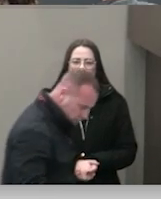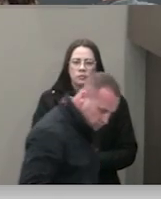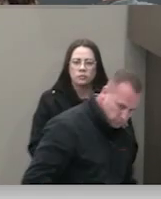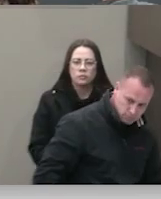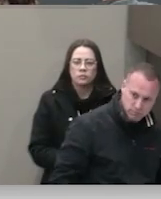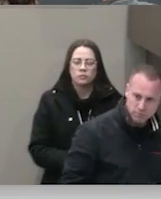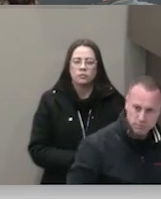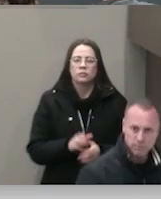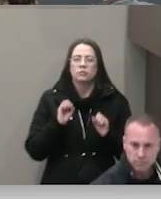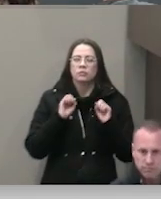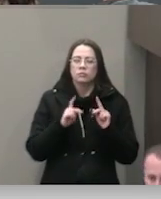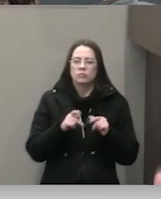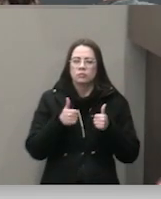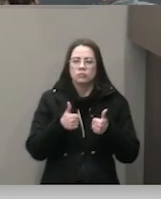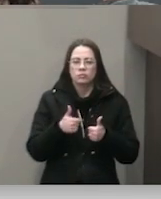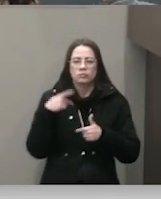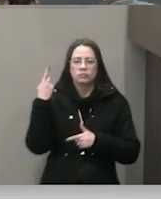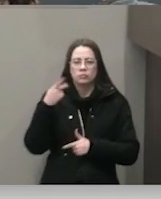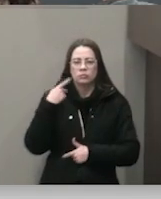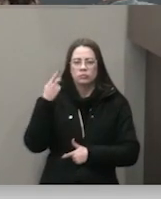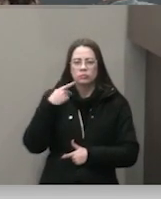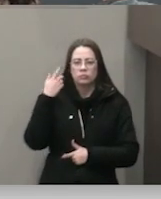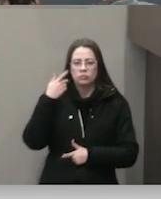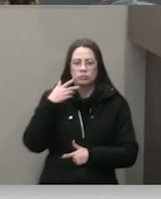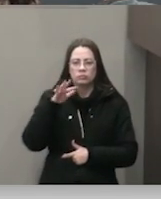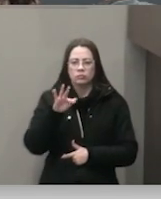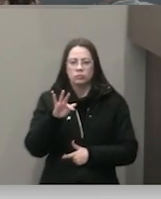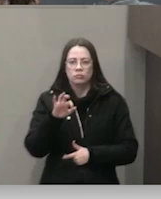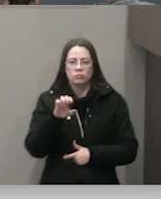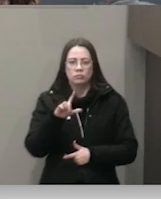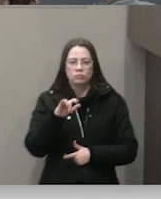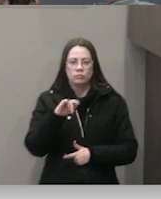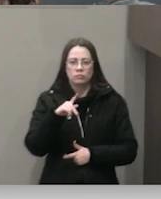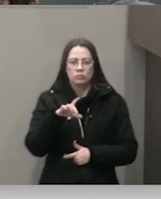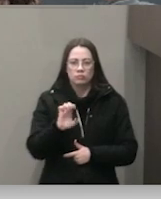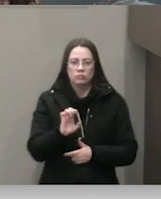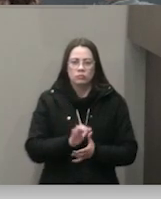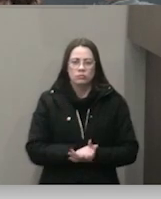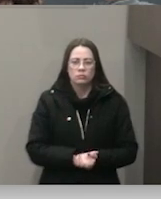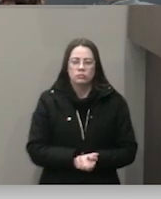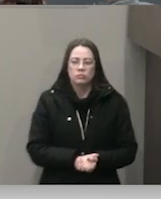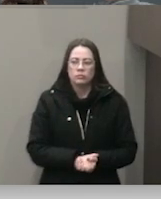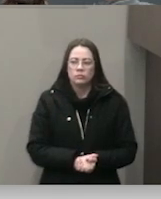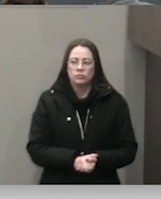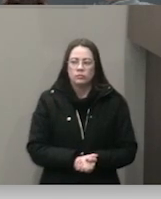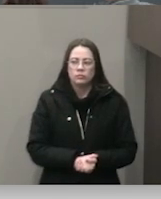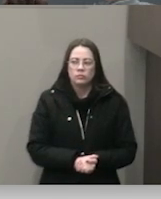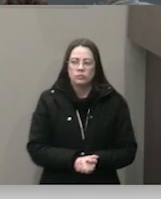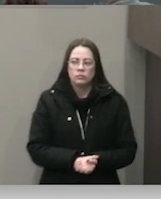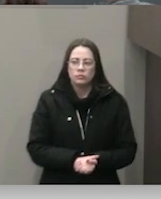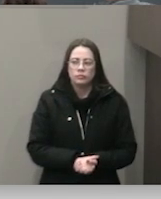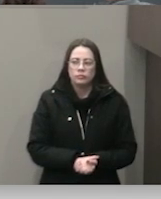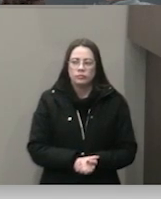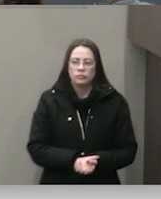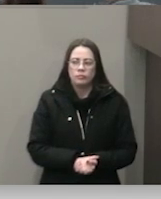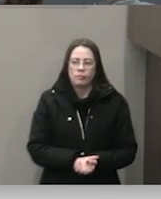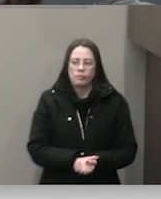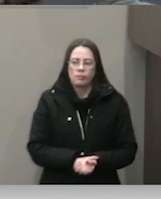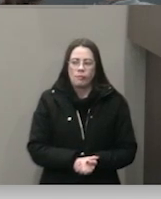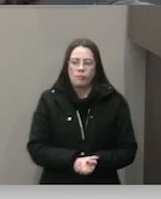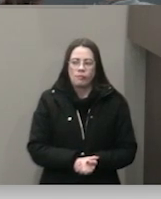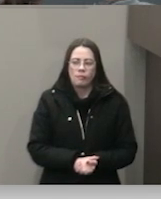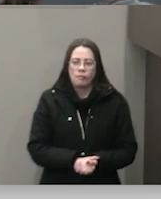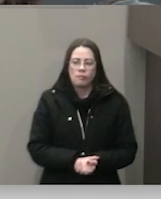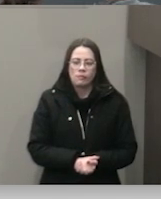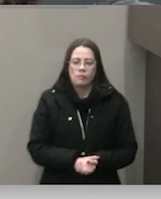Muito bem, vereador Diego Milani. Próximo inscrito, vereador Felipe Manfroy. Nossa, tão engraçado. Muito obrigado, Milani. Muito obrigado.